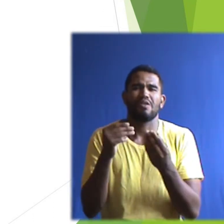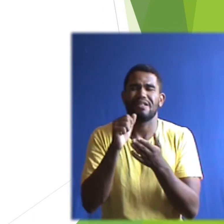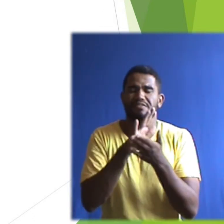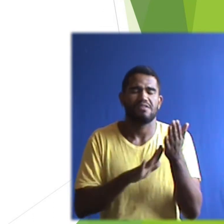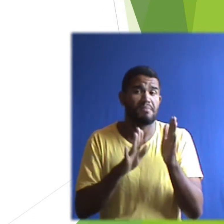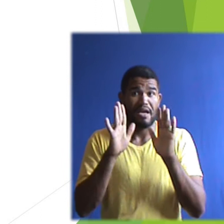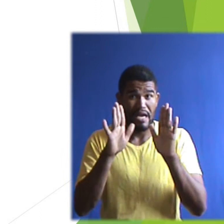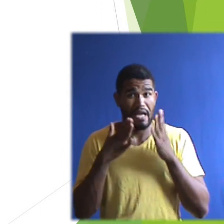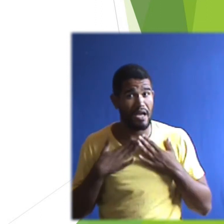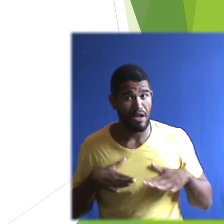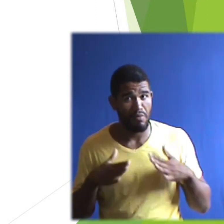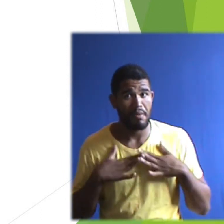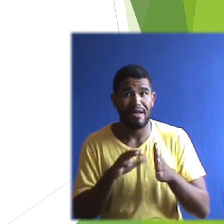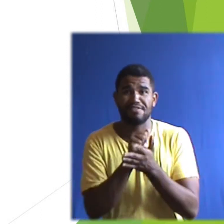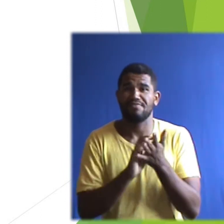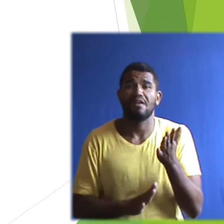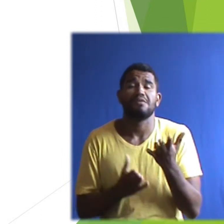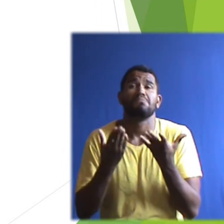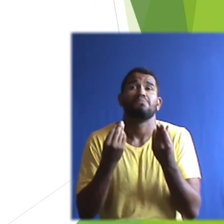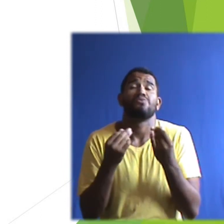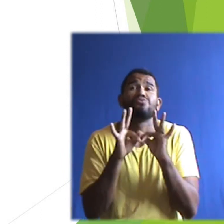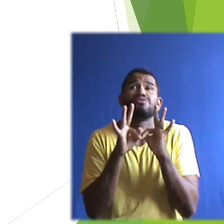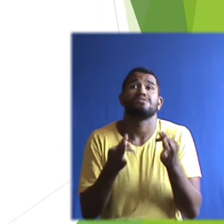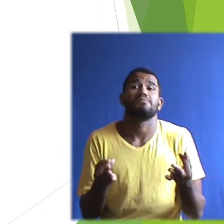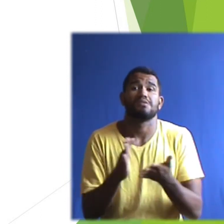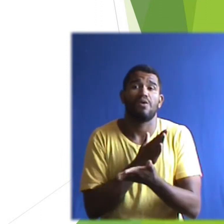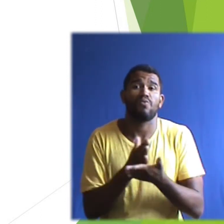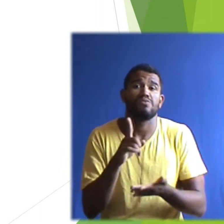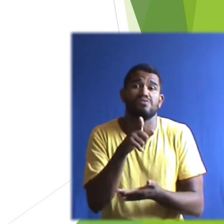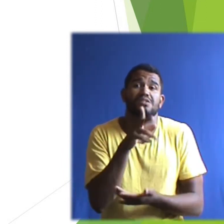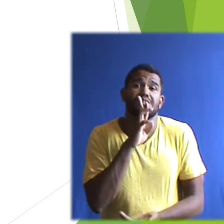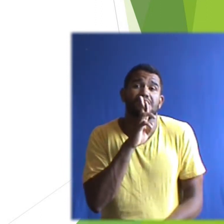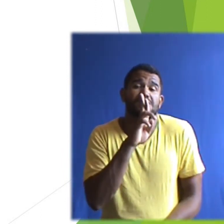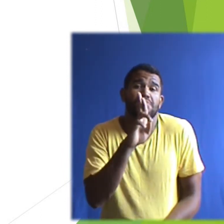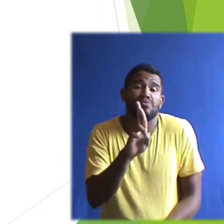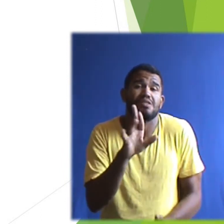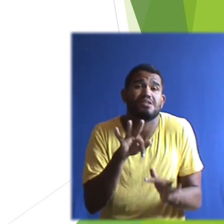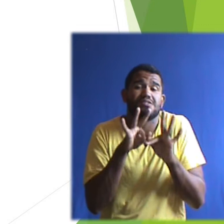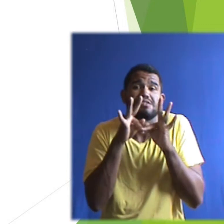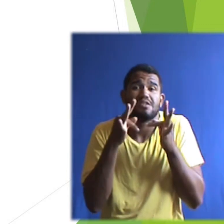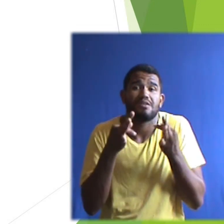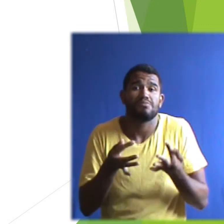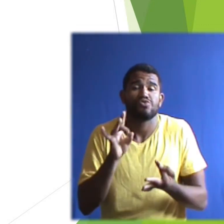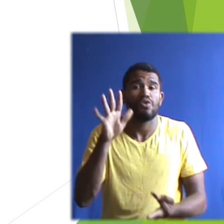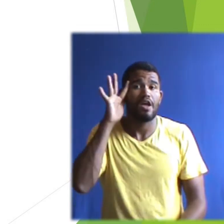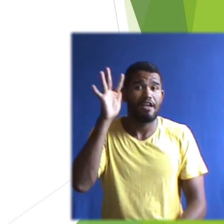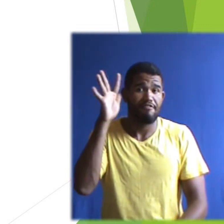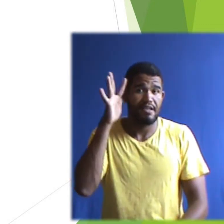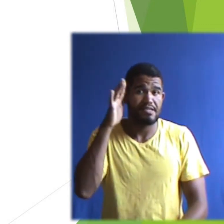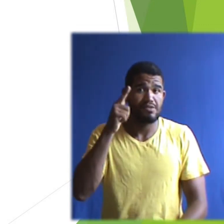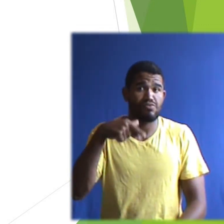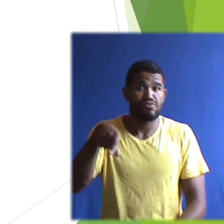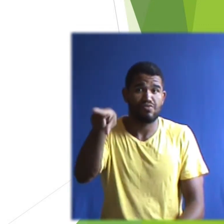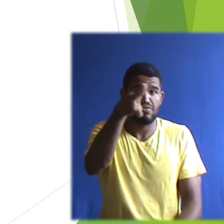você utiliza iPhone. Eu utilizo todos esses programas aqui que eu estou sugerindo para vocês. Ajuda muito no meu trabalho,